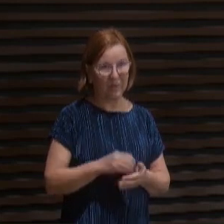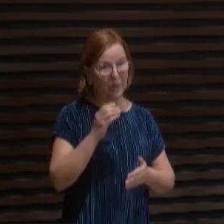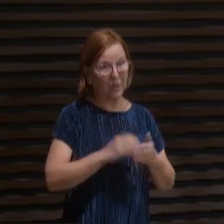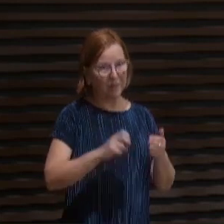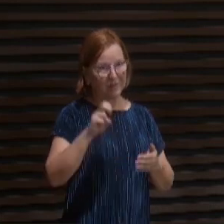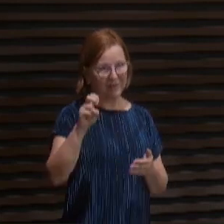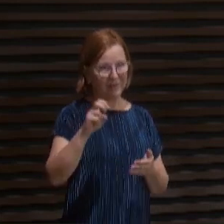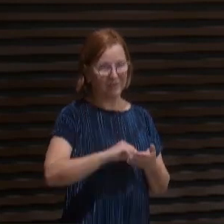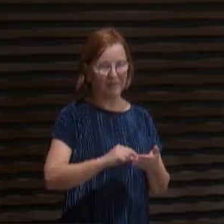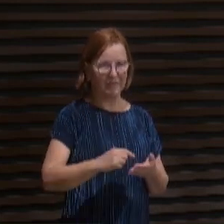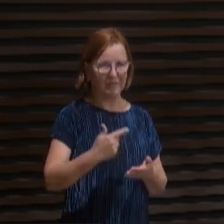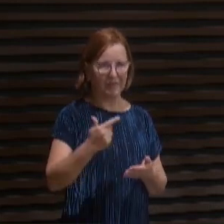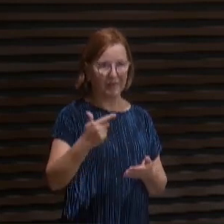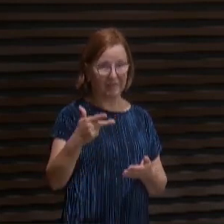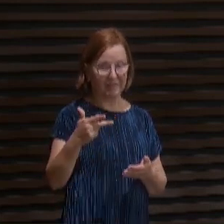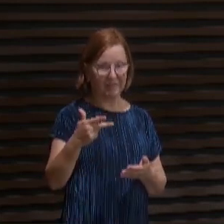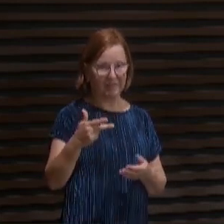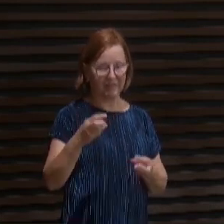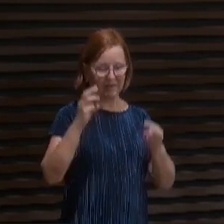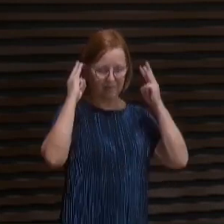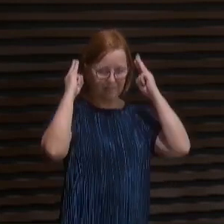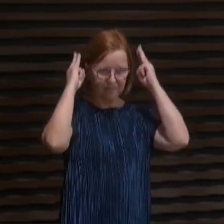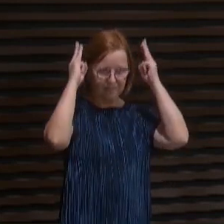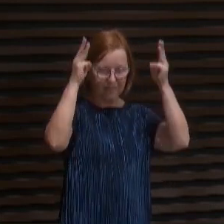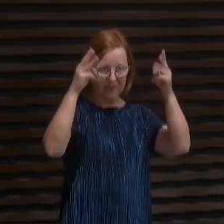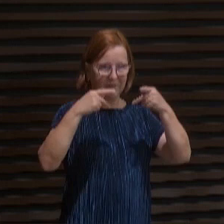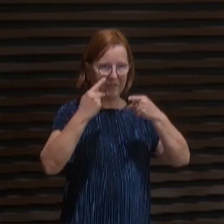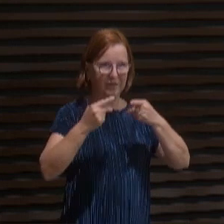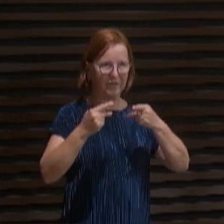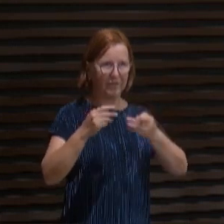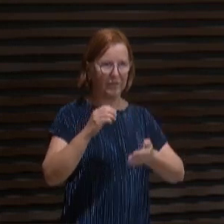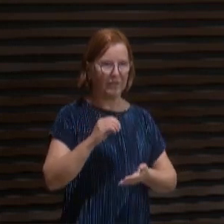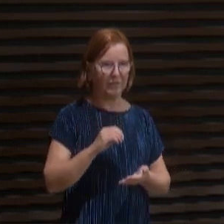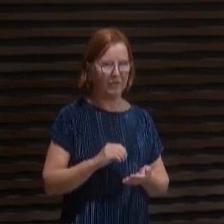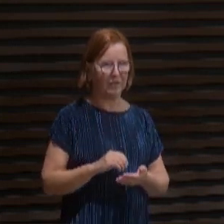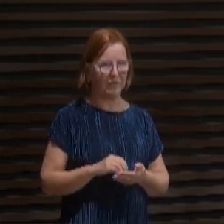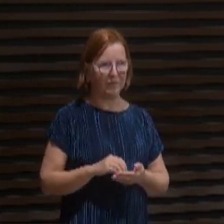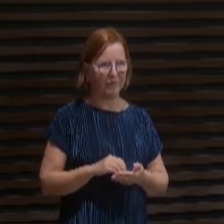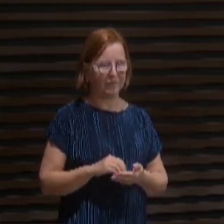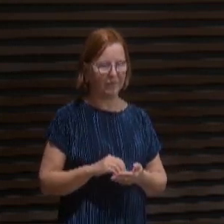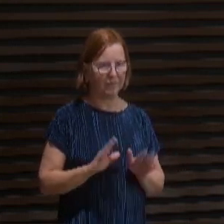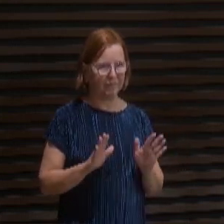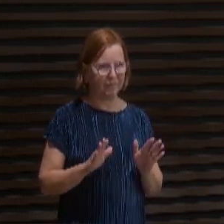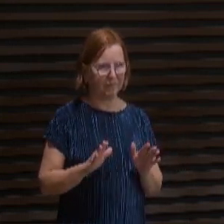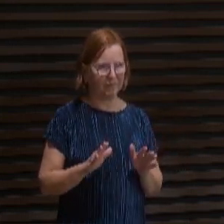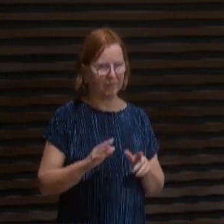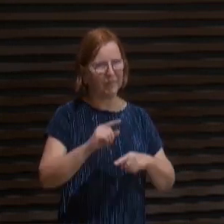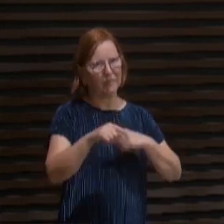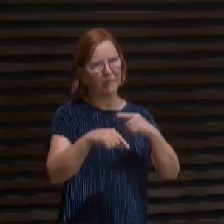verso 23, ele diz que falta sucesso anterior. Aqui ele está dizendo: